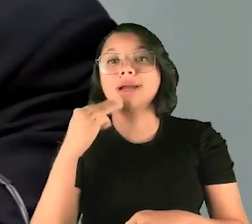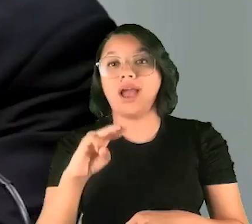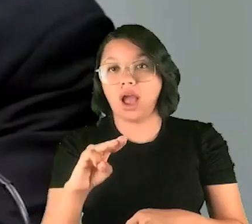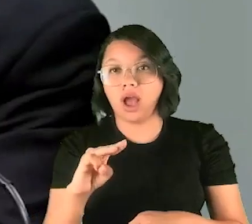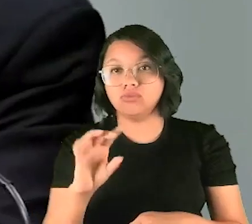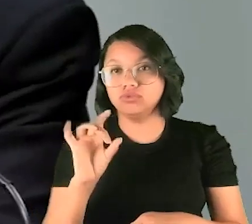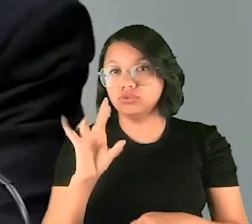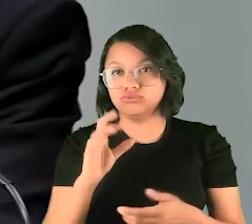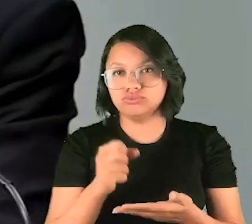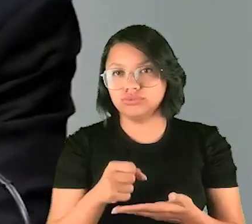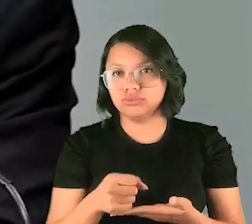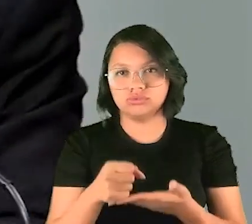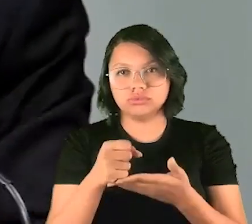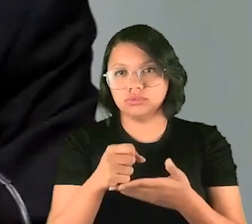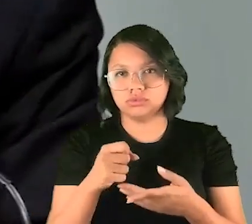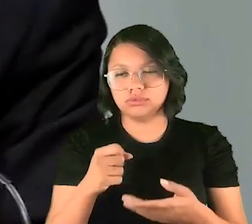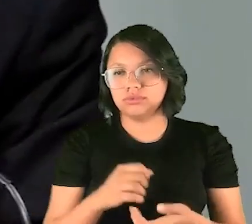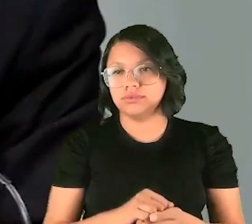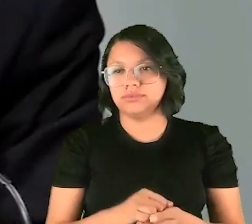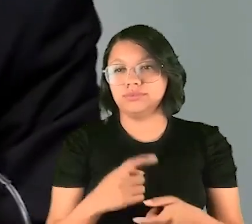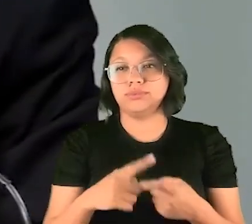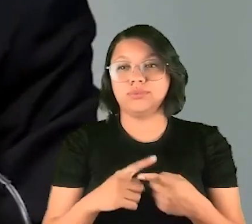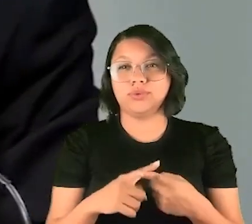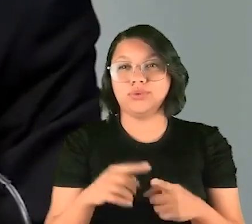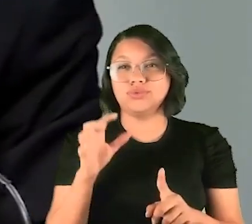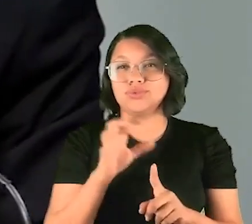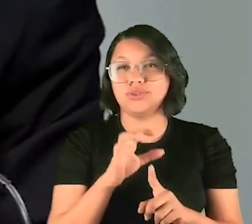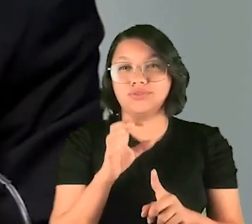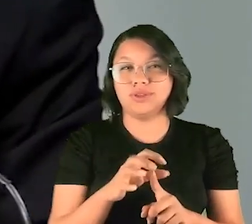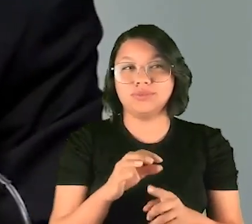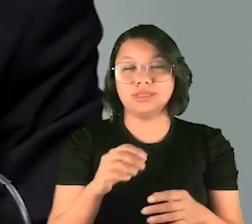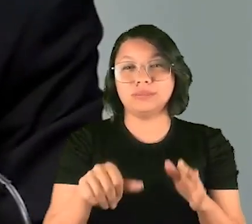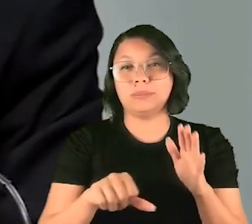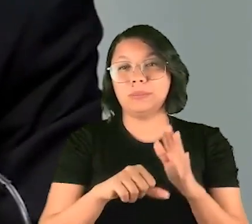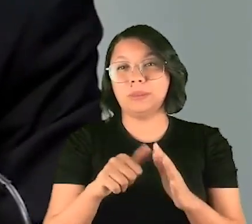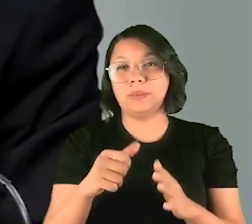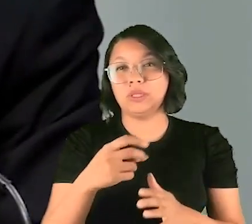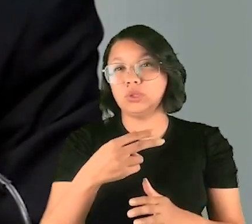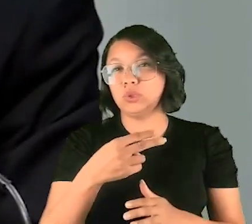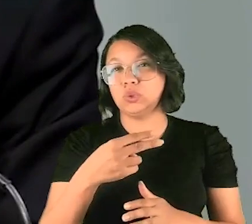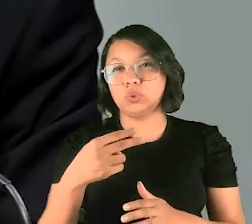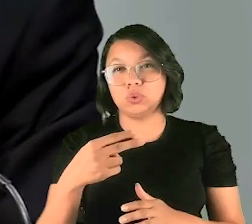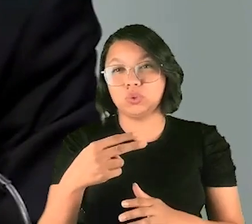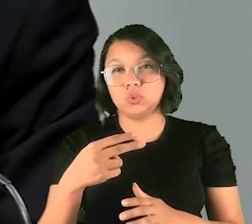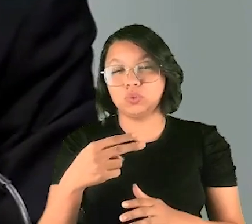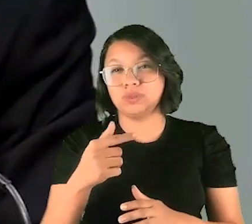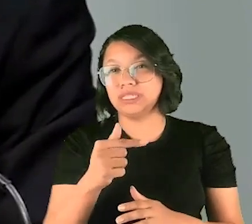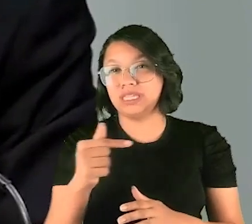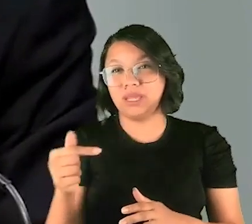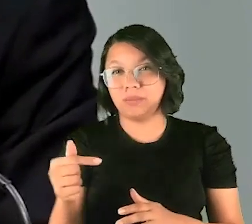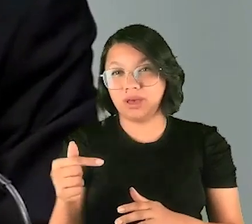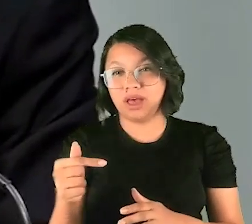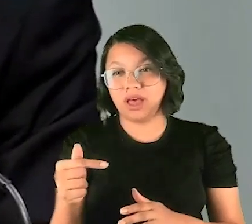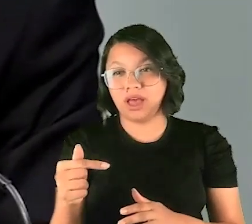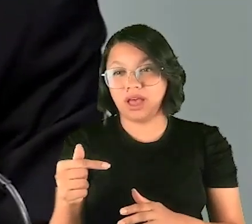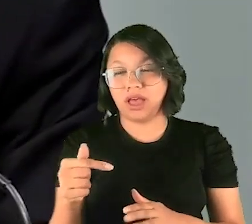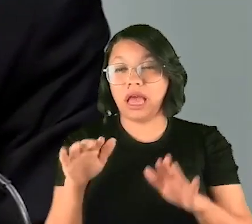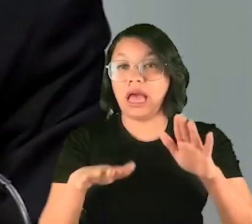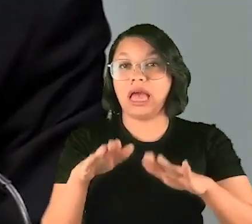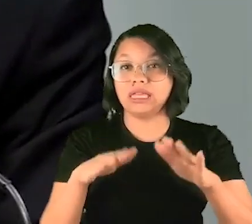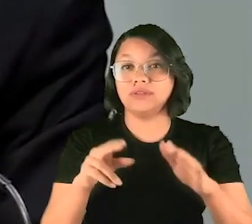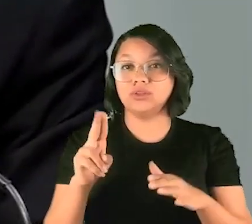custa mais ou menos mais 1 milhão só para você sustentar, porque os efeitos colaterais são terríveis nas primeiras 2 semanas. O